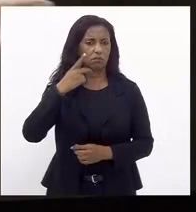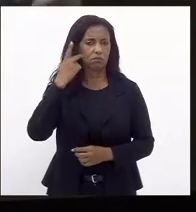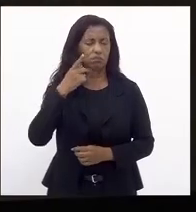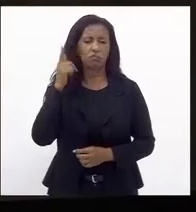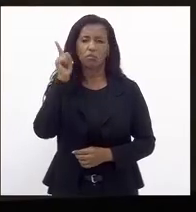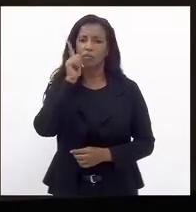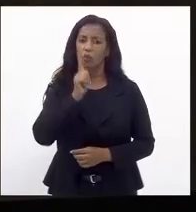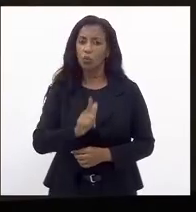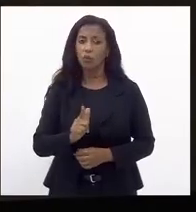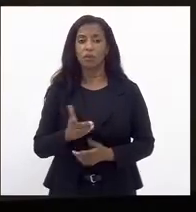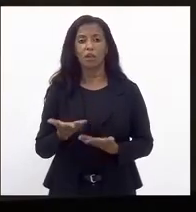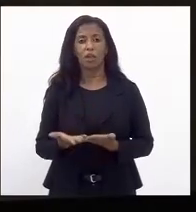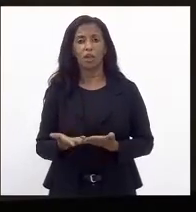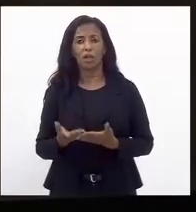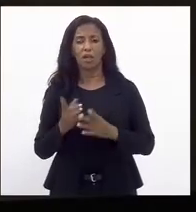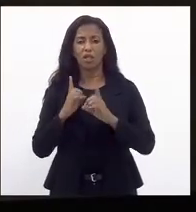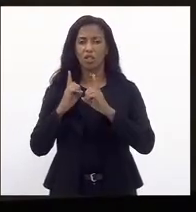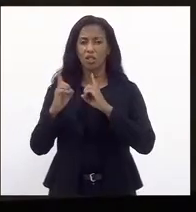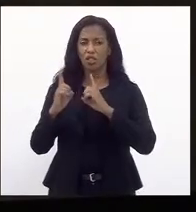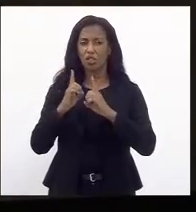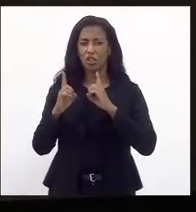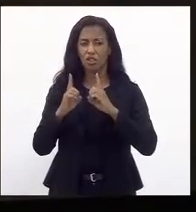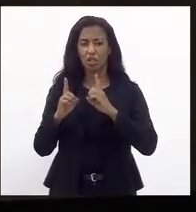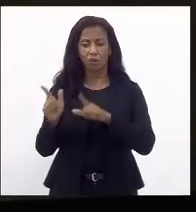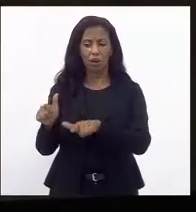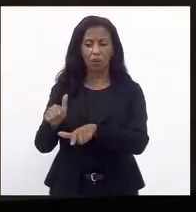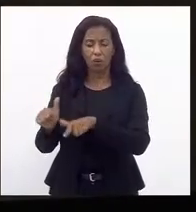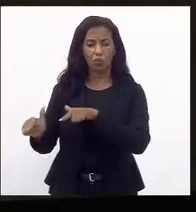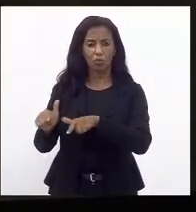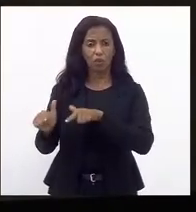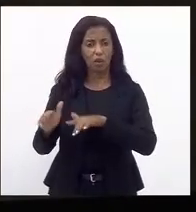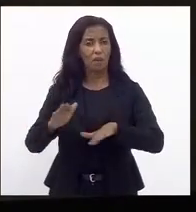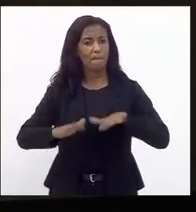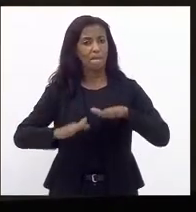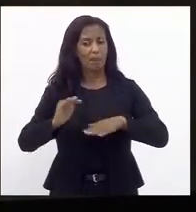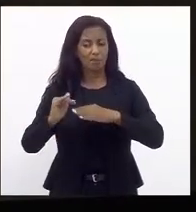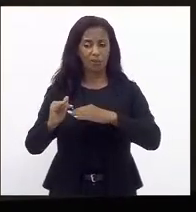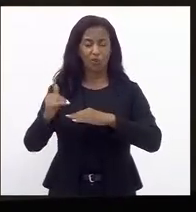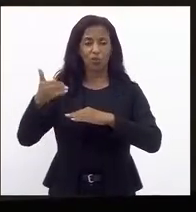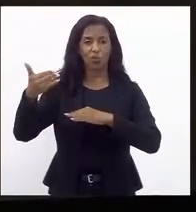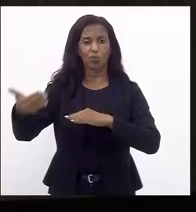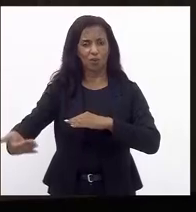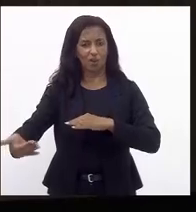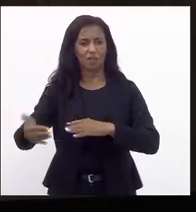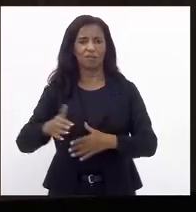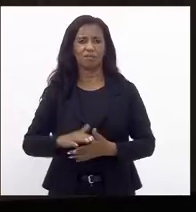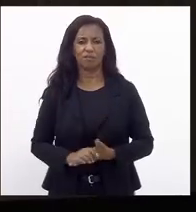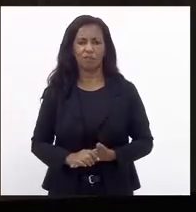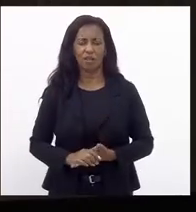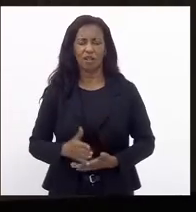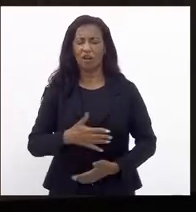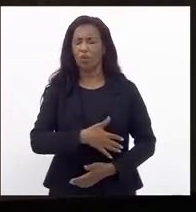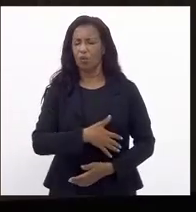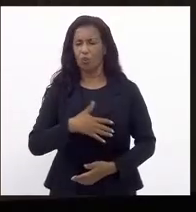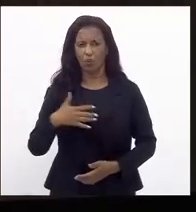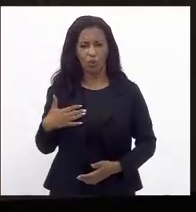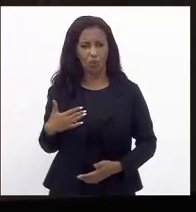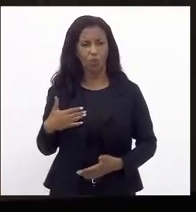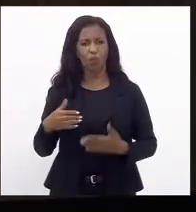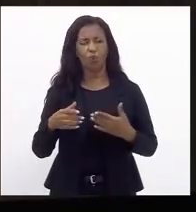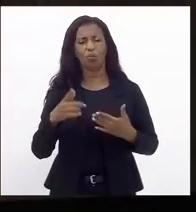conseguimos e consegue dialogar com um servidor mesmo estando do outro lado do balcão é um orgulho